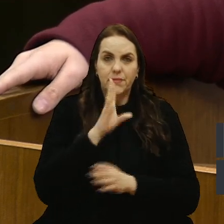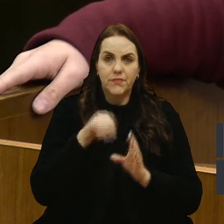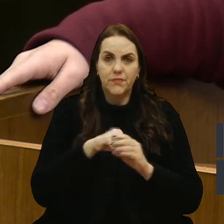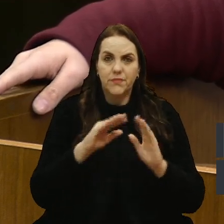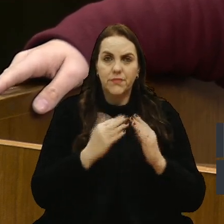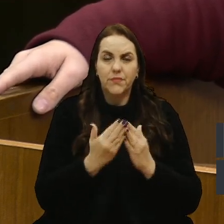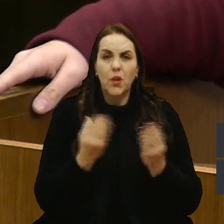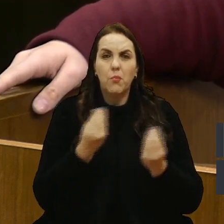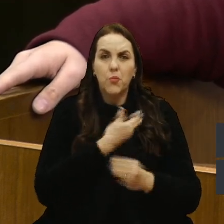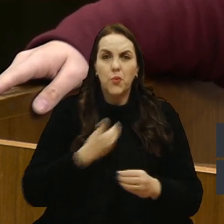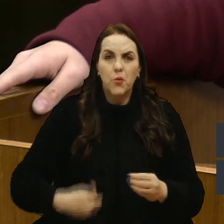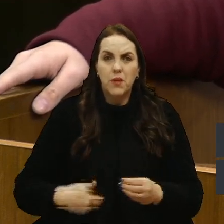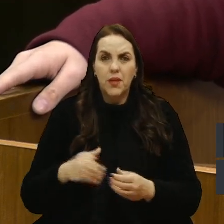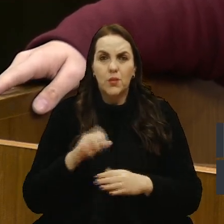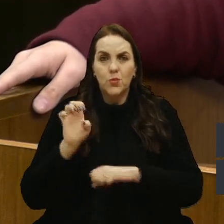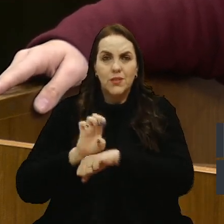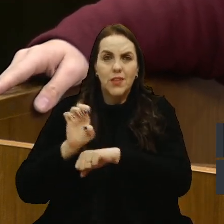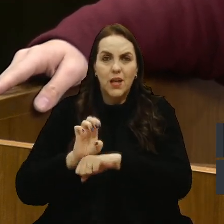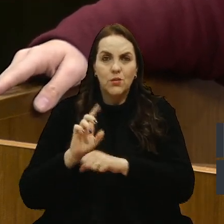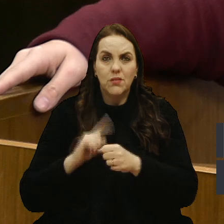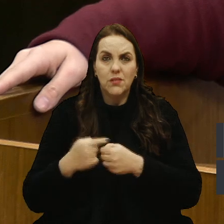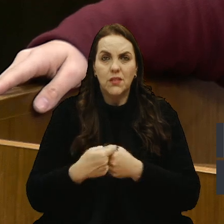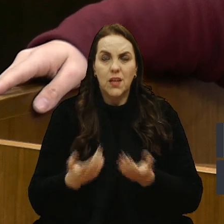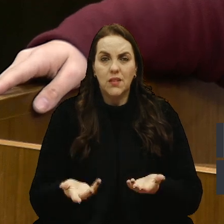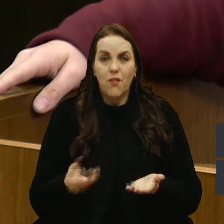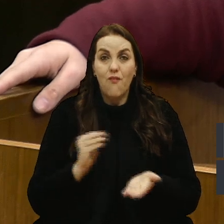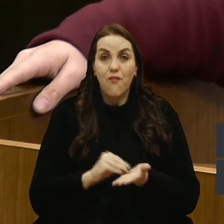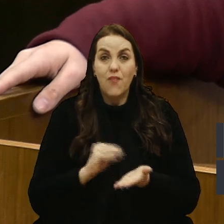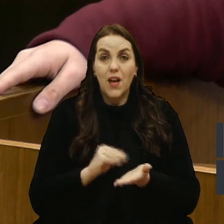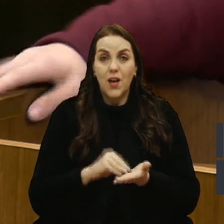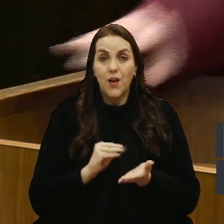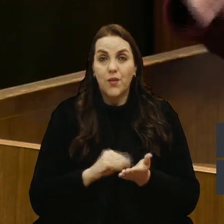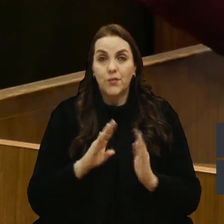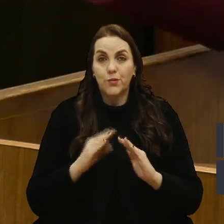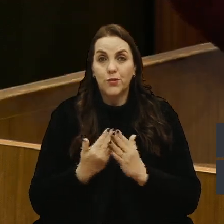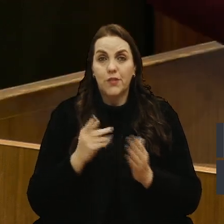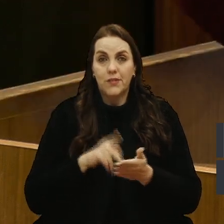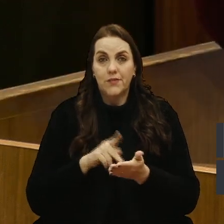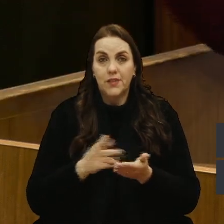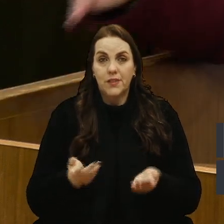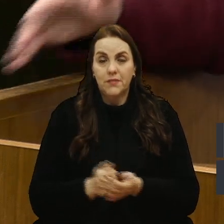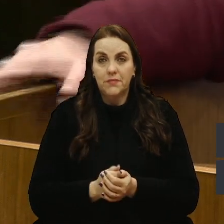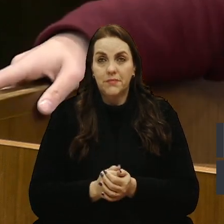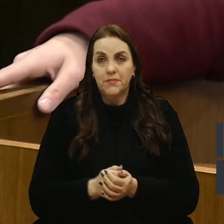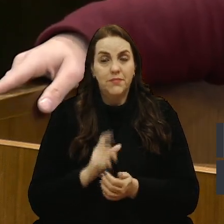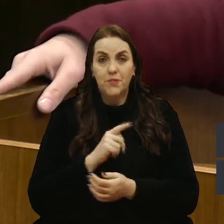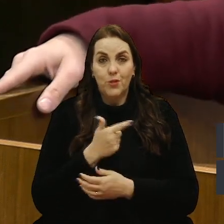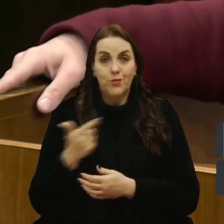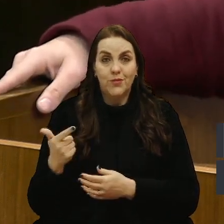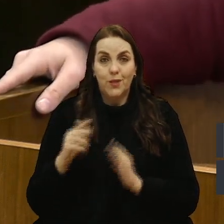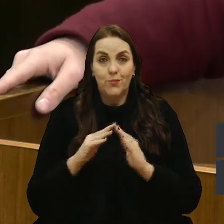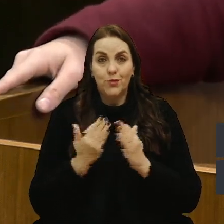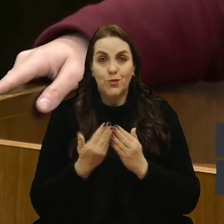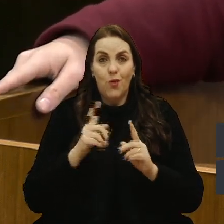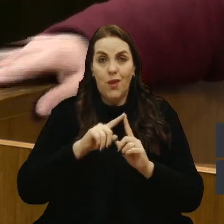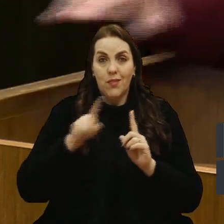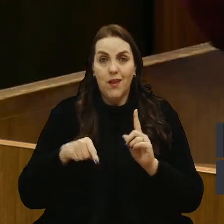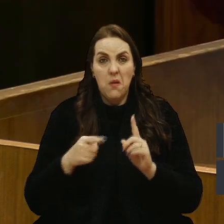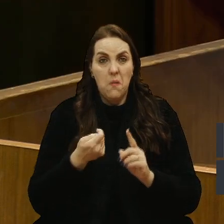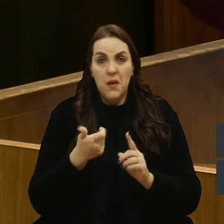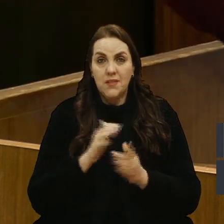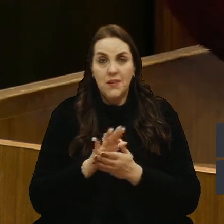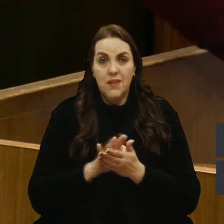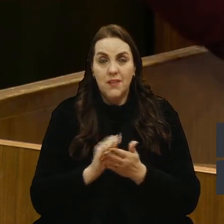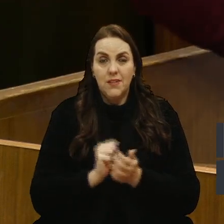estado, da nossa cidade, que faltam escolas, na verdade. Praticamente nós não temos escola de turno integral,